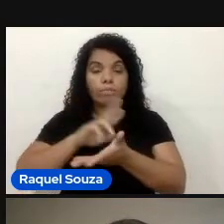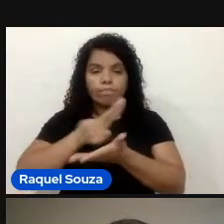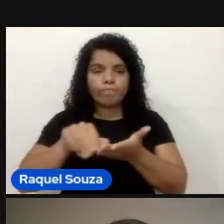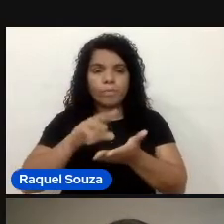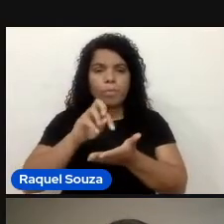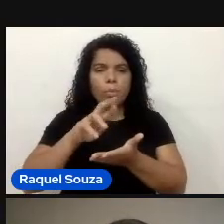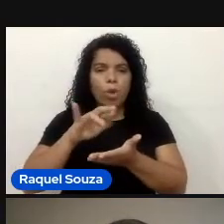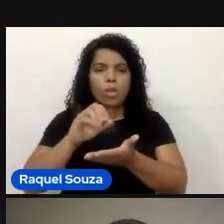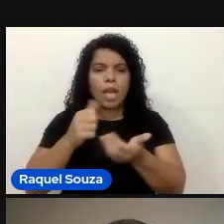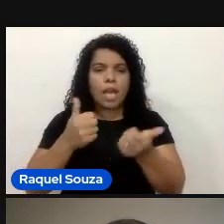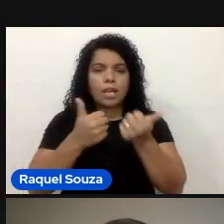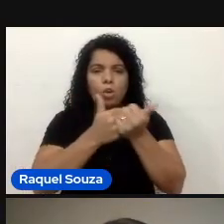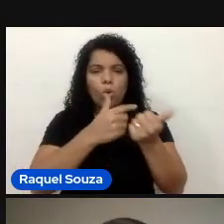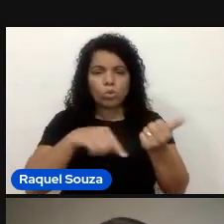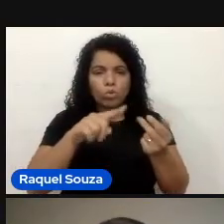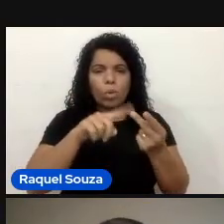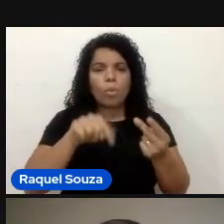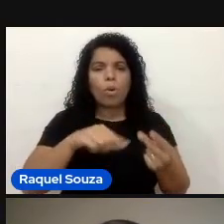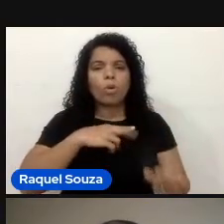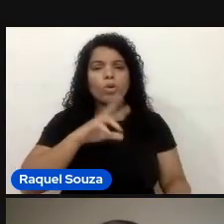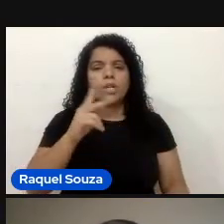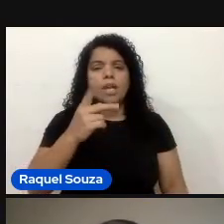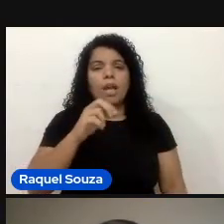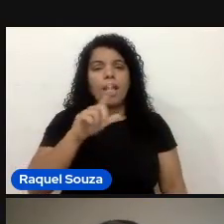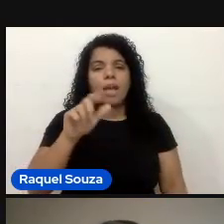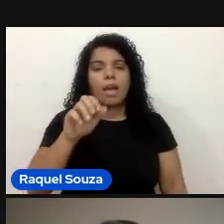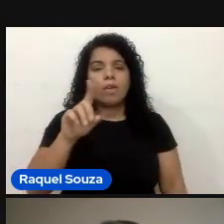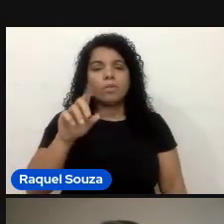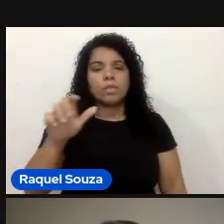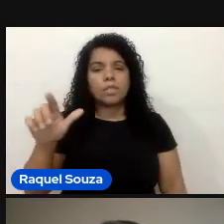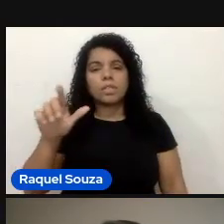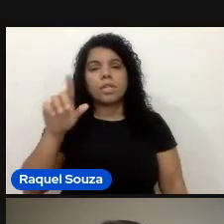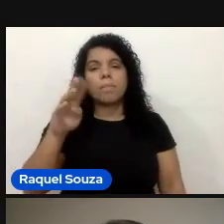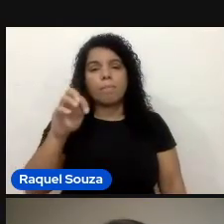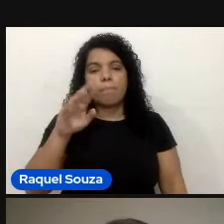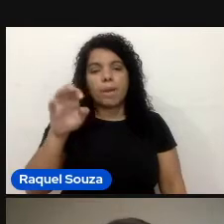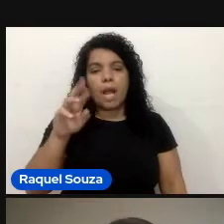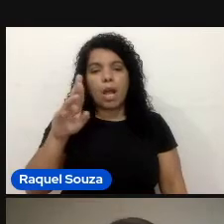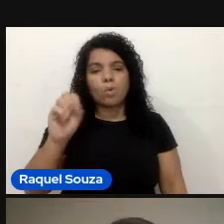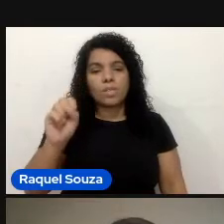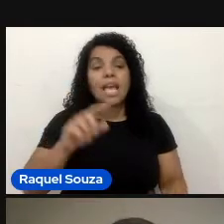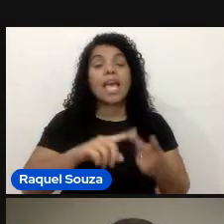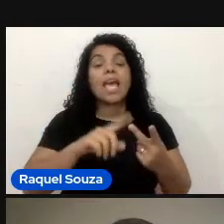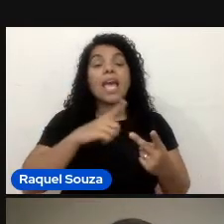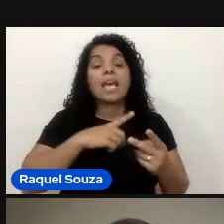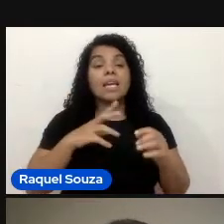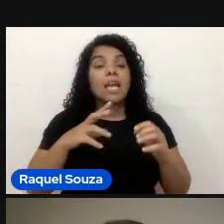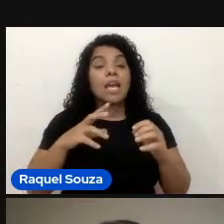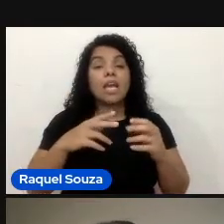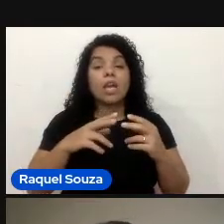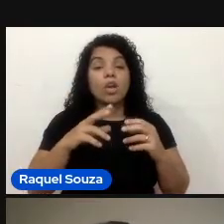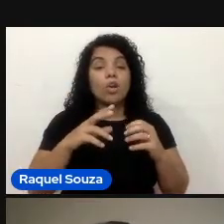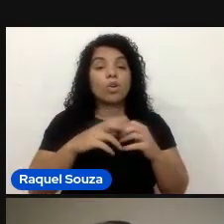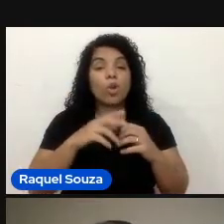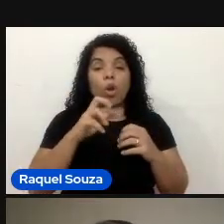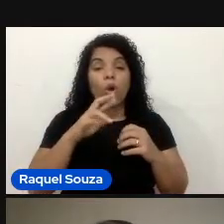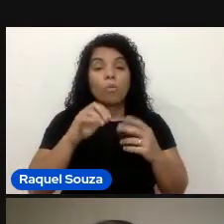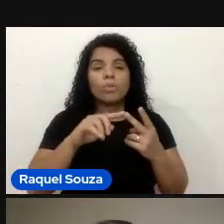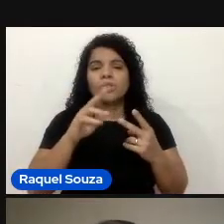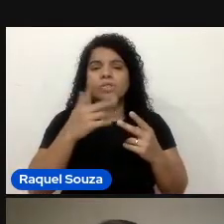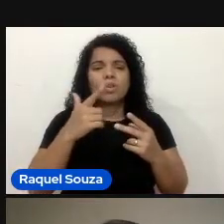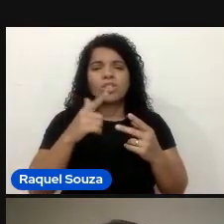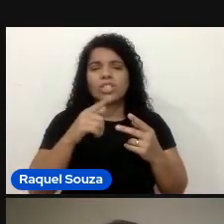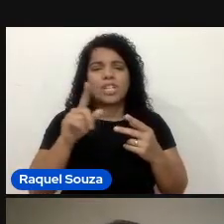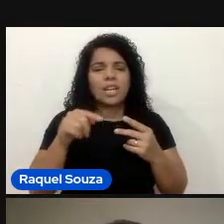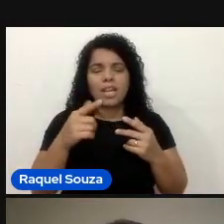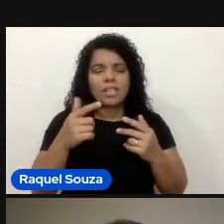suporte a headless browsers, né? O Chrome, Firefox não tinham suporte a headless, isso foi vir anos